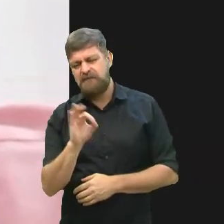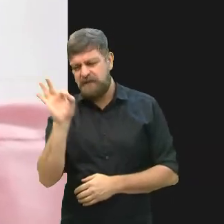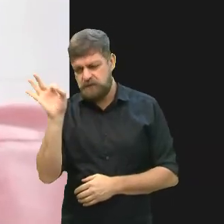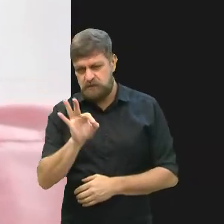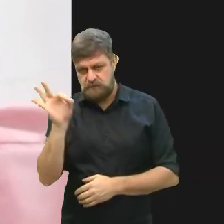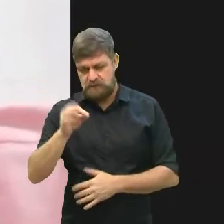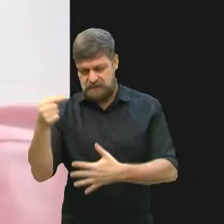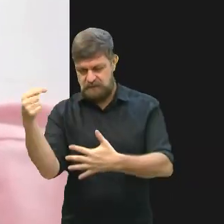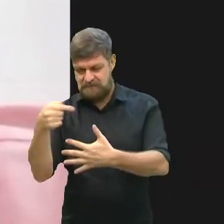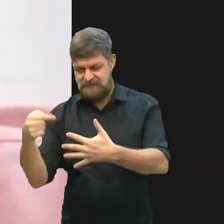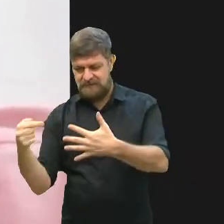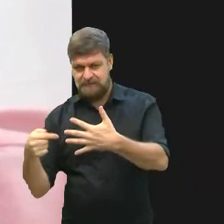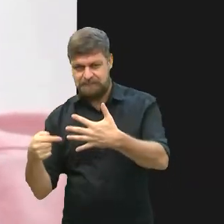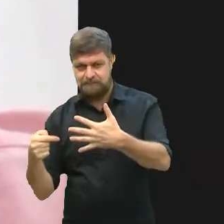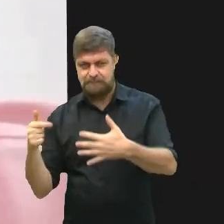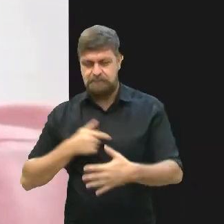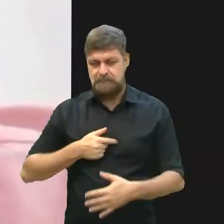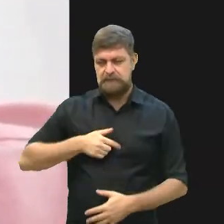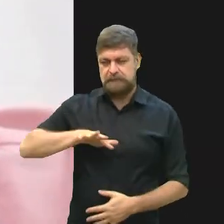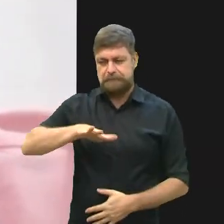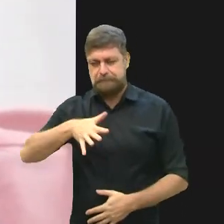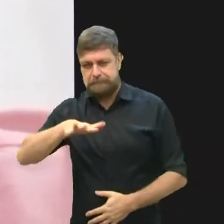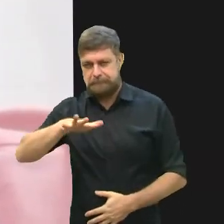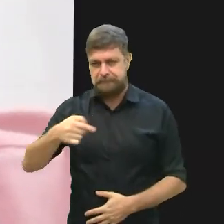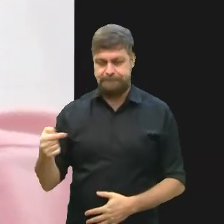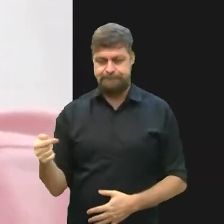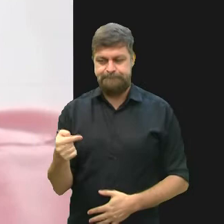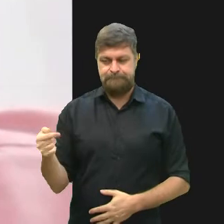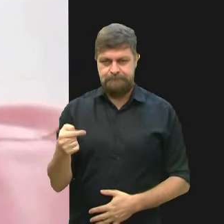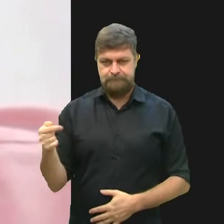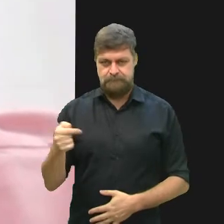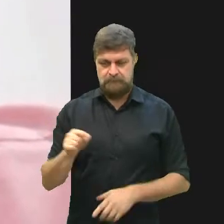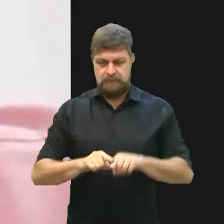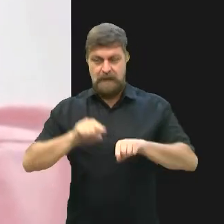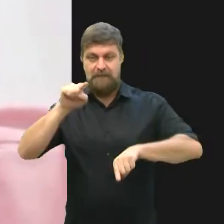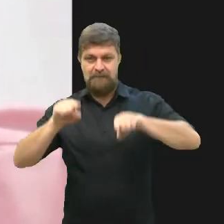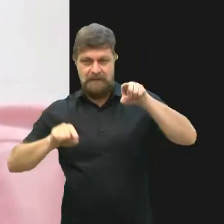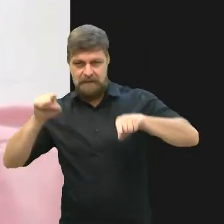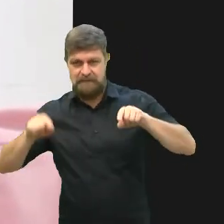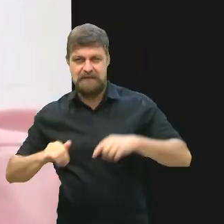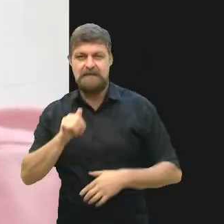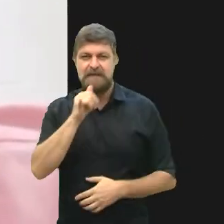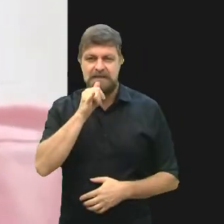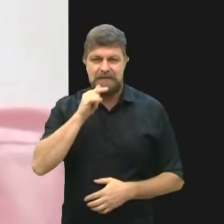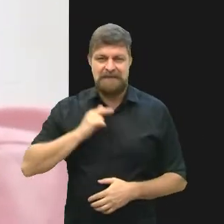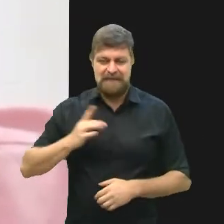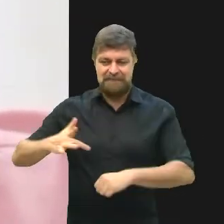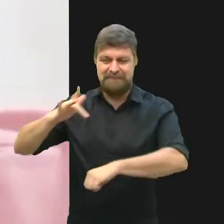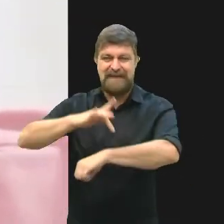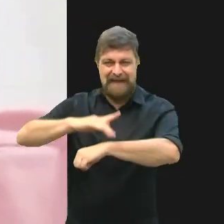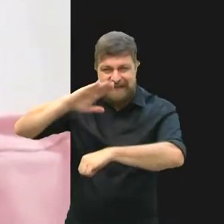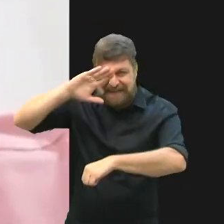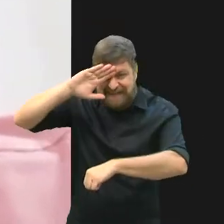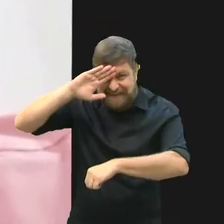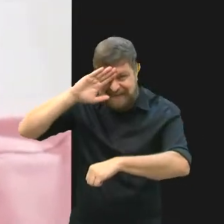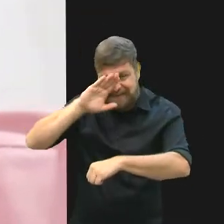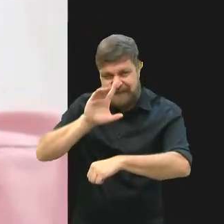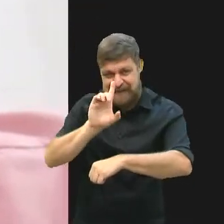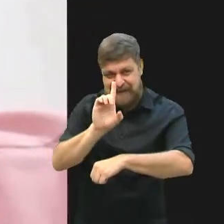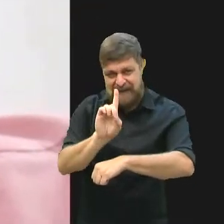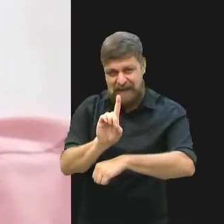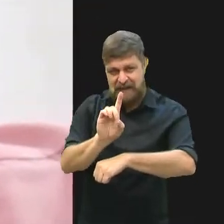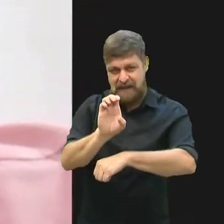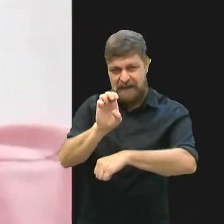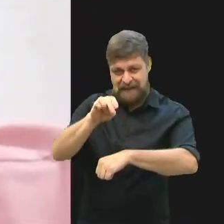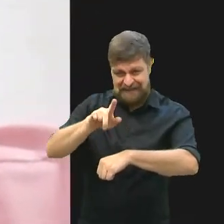20% dos indicadores que oscilaram negativamente em alguns momentos. Por exemplo, a crise da dengue, por exemplo, indicador aí da